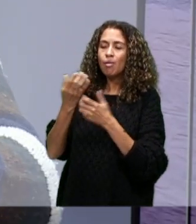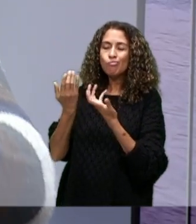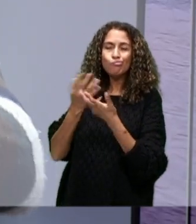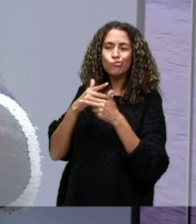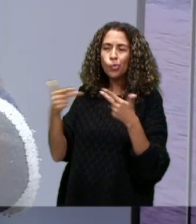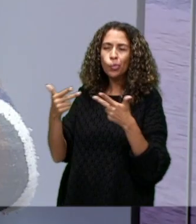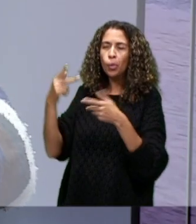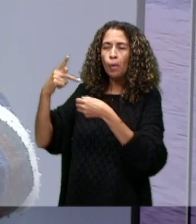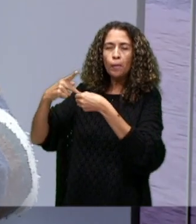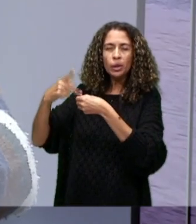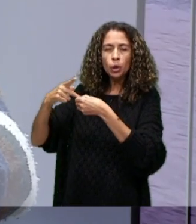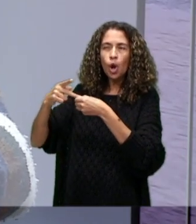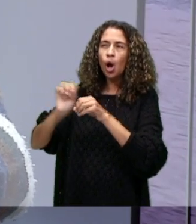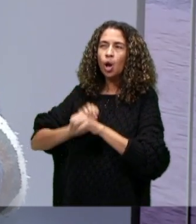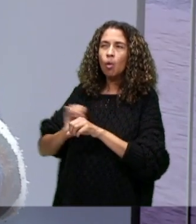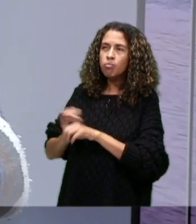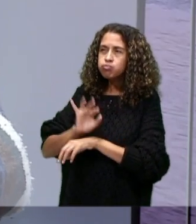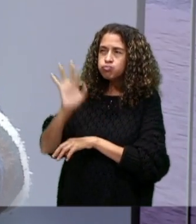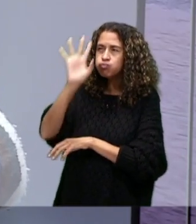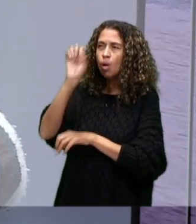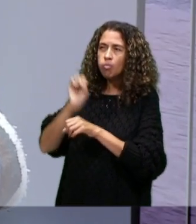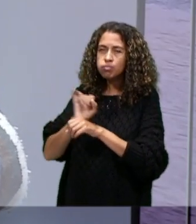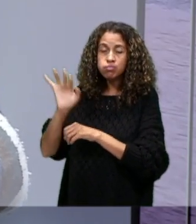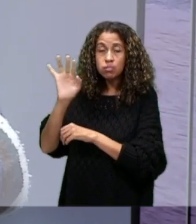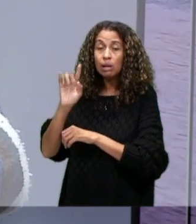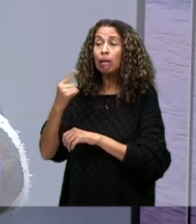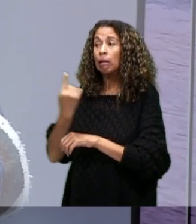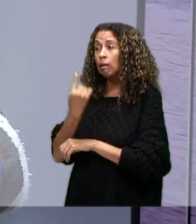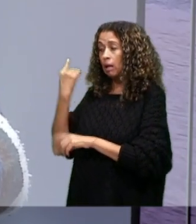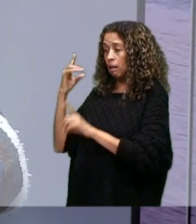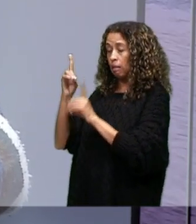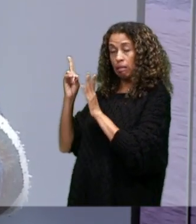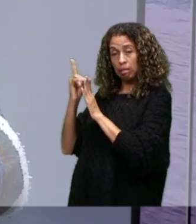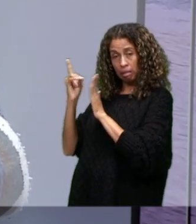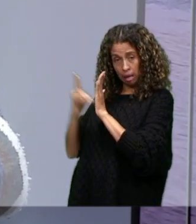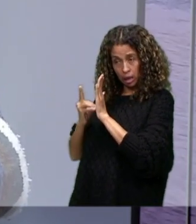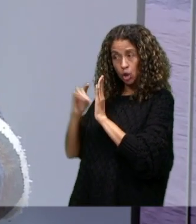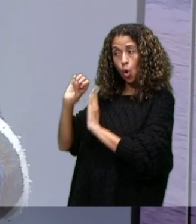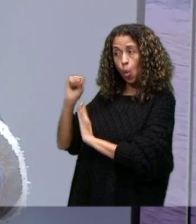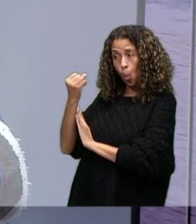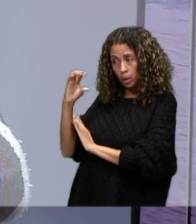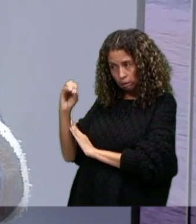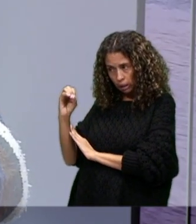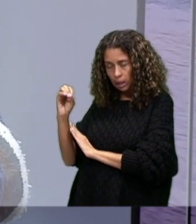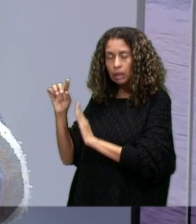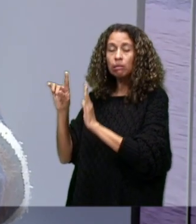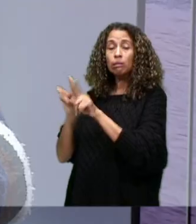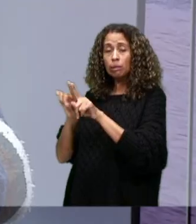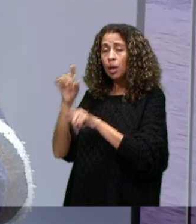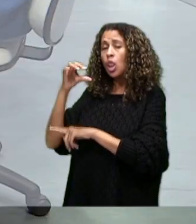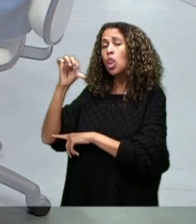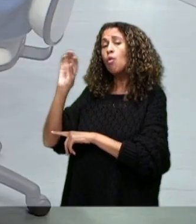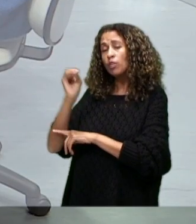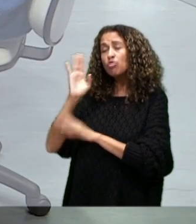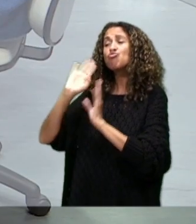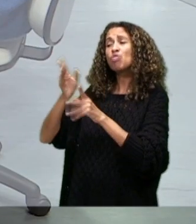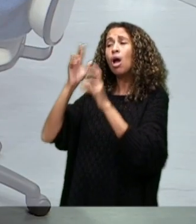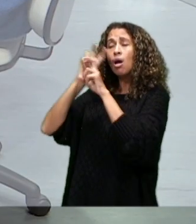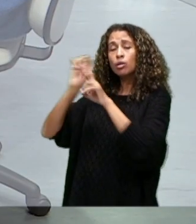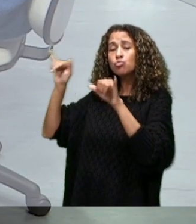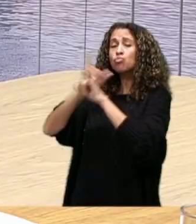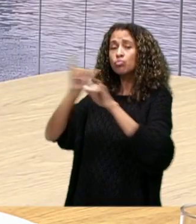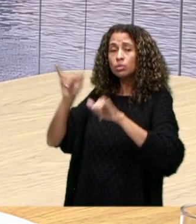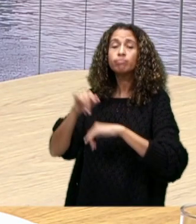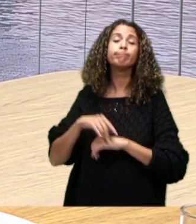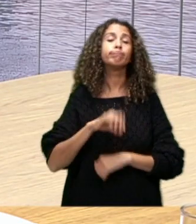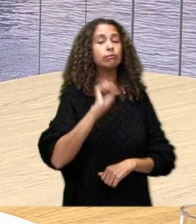petróleo, tem que dar uma segurada. Isso já era falado lá na década de 80, 90, pelos cientistas, né? Era falado, inclusive foi falado